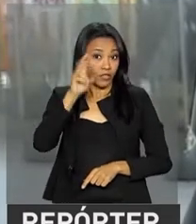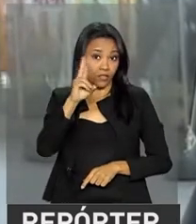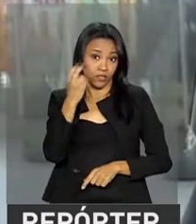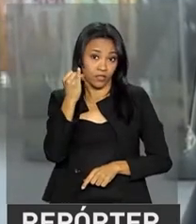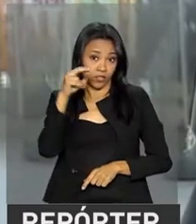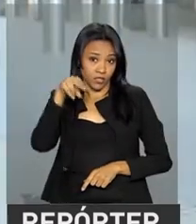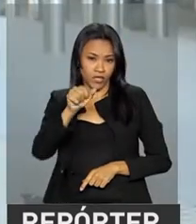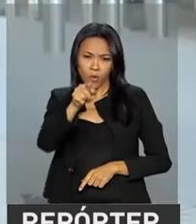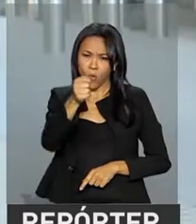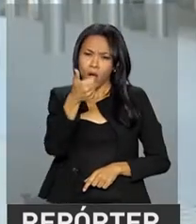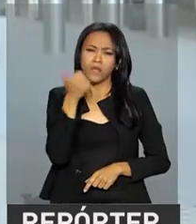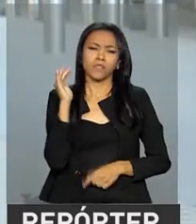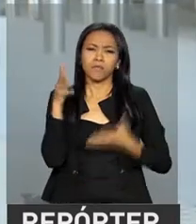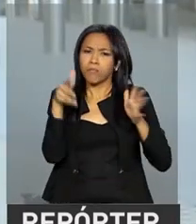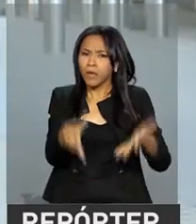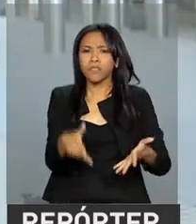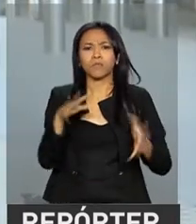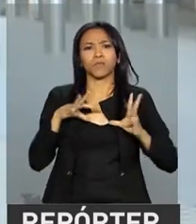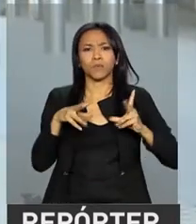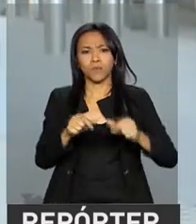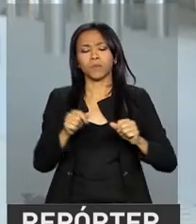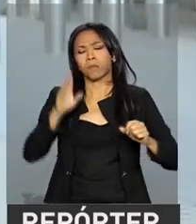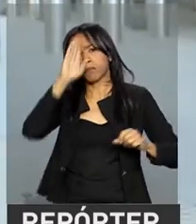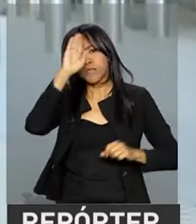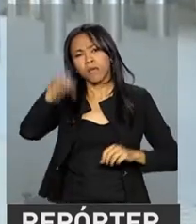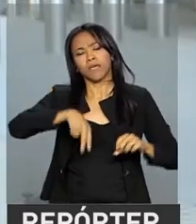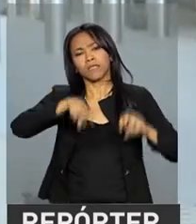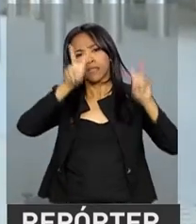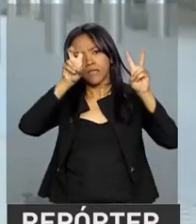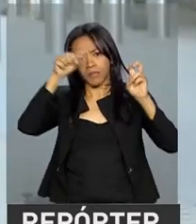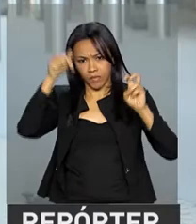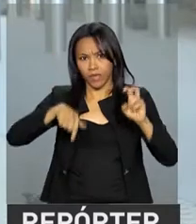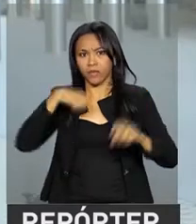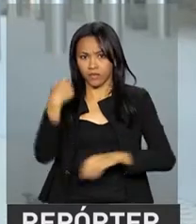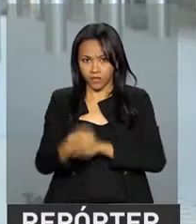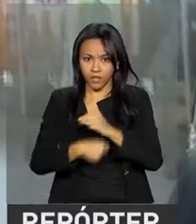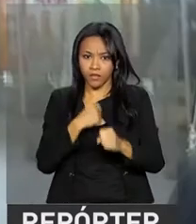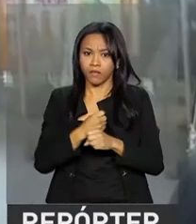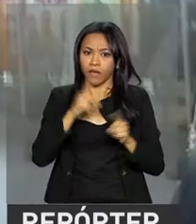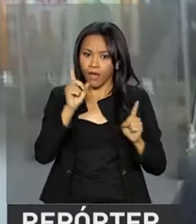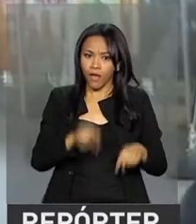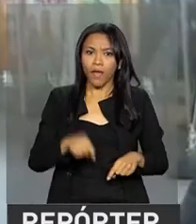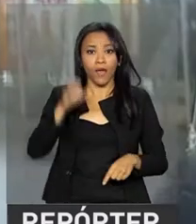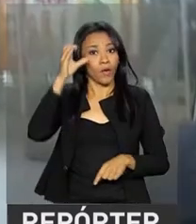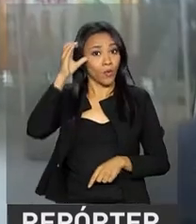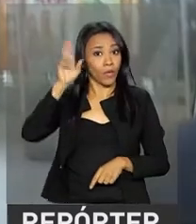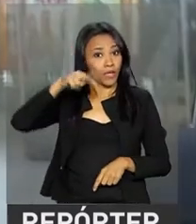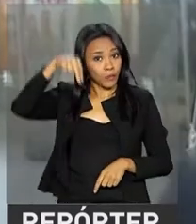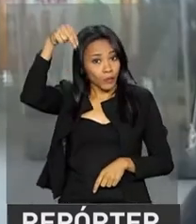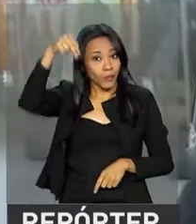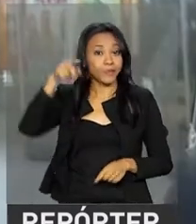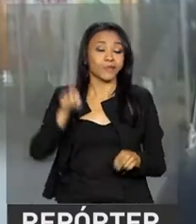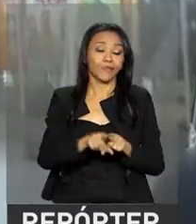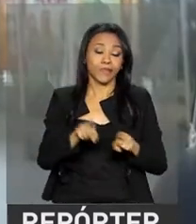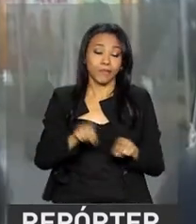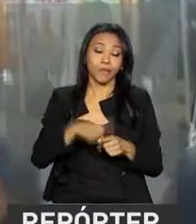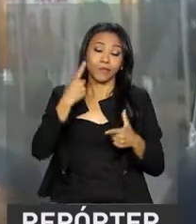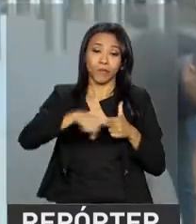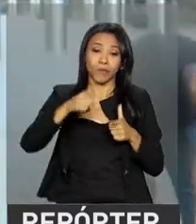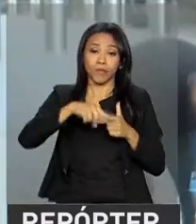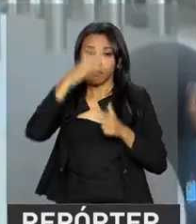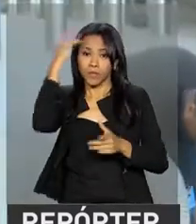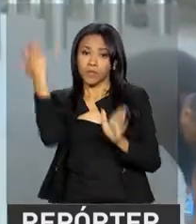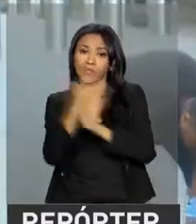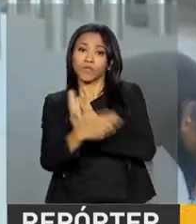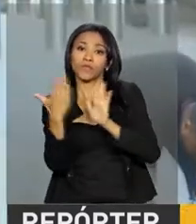assembleias. Ele acredita que entre os principais temas a serem discutidos este ano estão a Coreia do Norte e a crise dos refugiados.